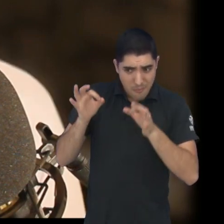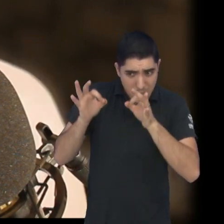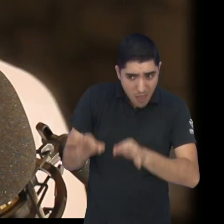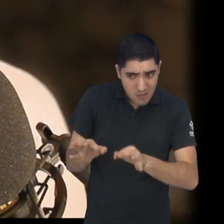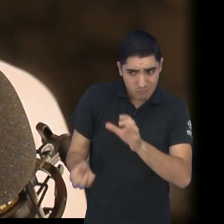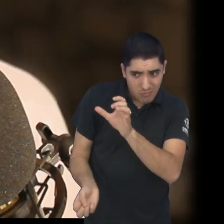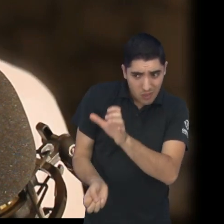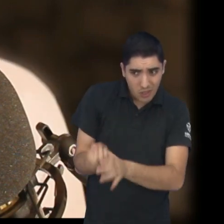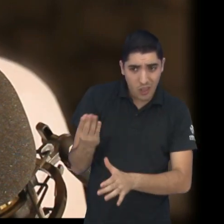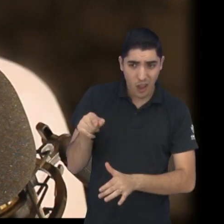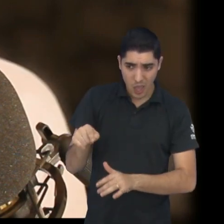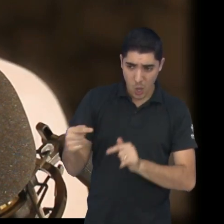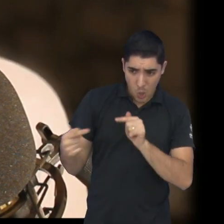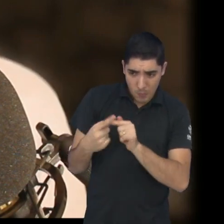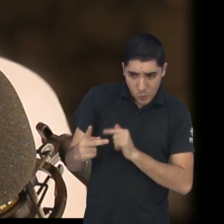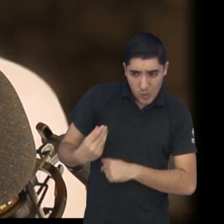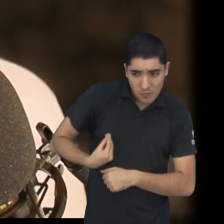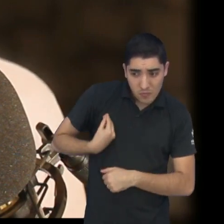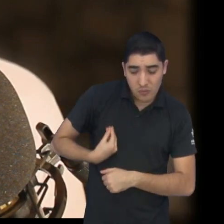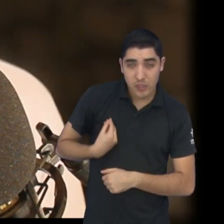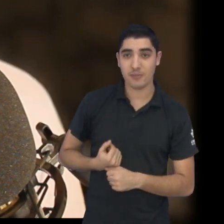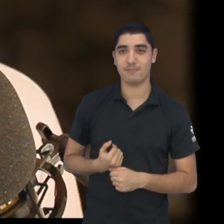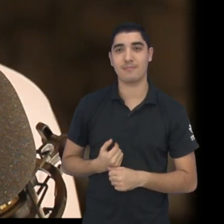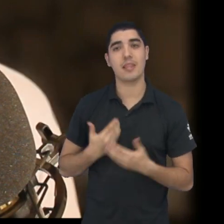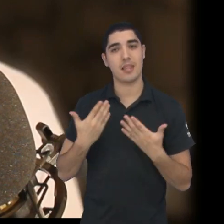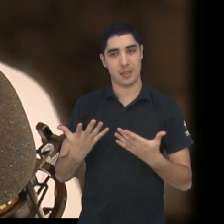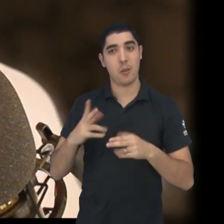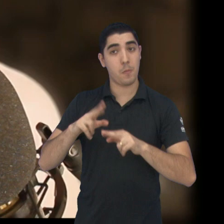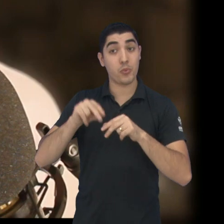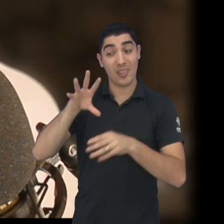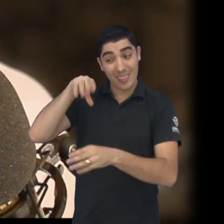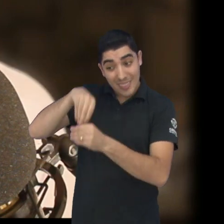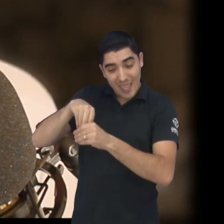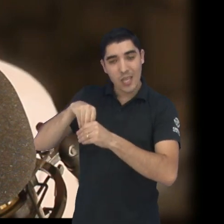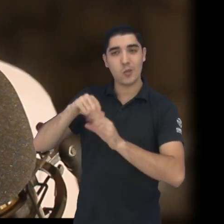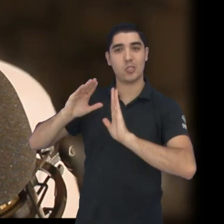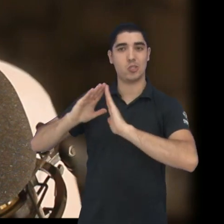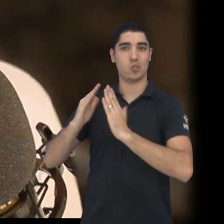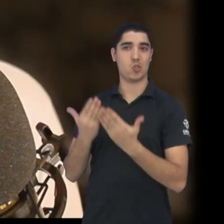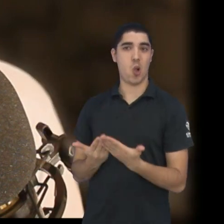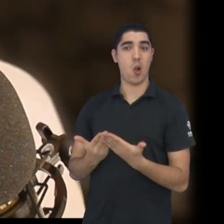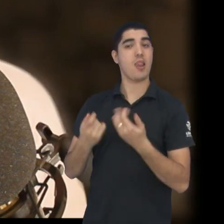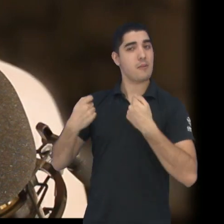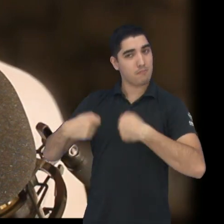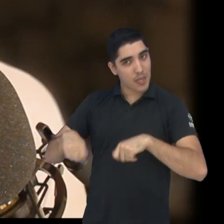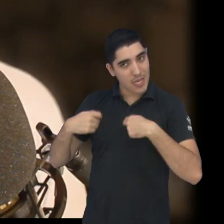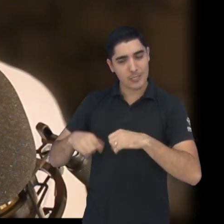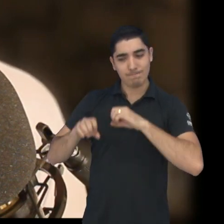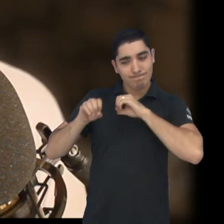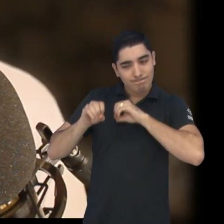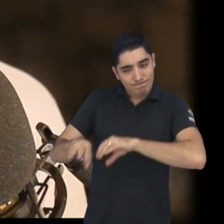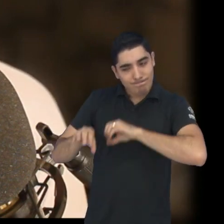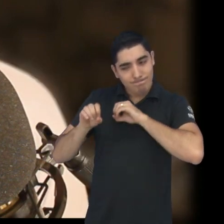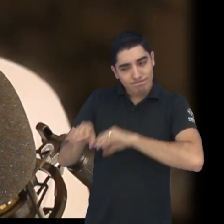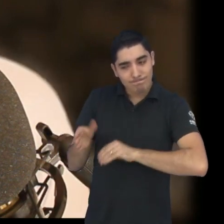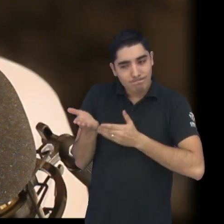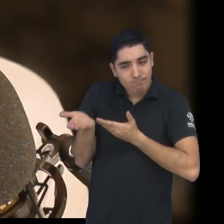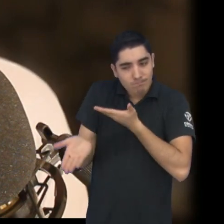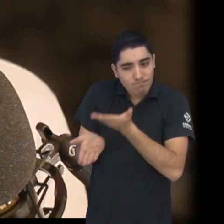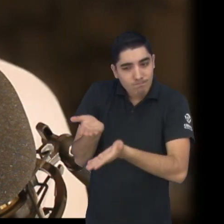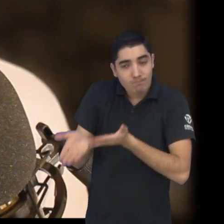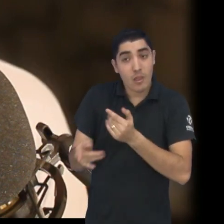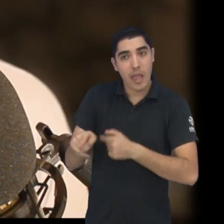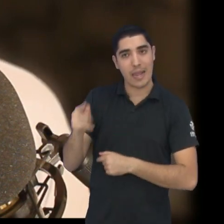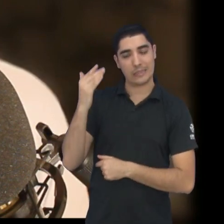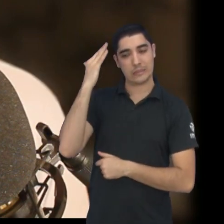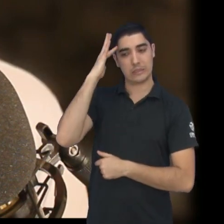como na nossa vida? Então, o nosso trabalho, na verdade, é dentro de sala de aula, levar o que a gente chama a utilização crítica, né?